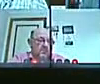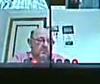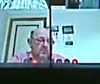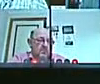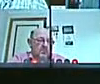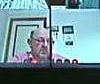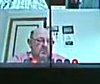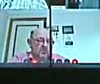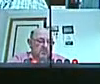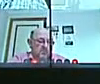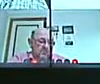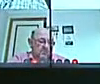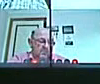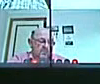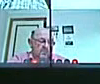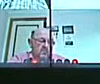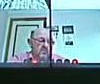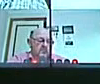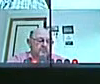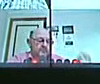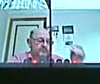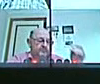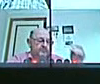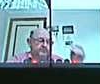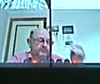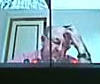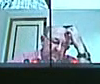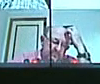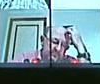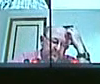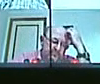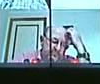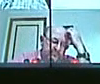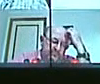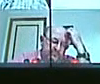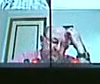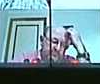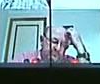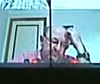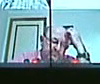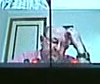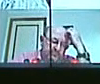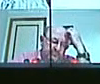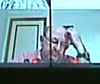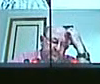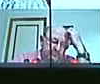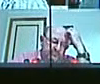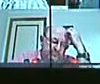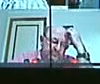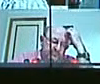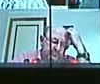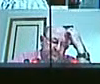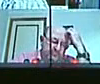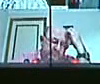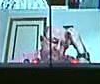Contrário, presidente. Contrário, okay. Presidente. Gerson Burman contra também, ok. Deputado Luiz